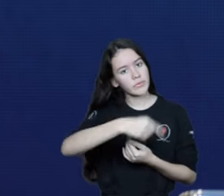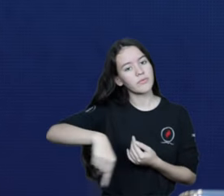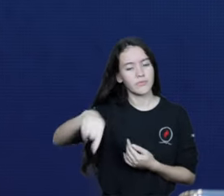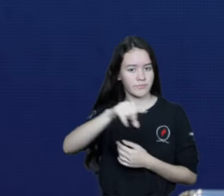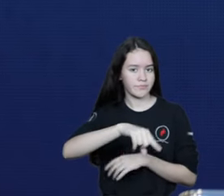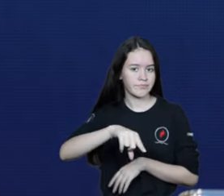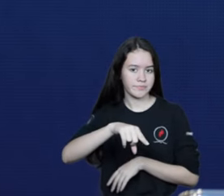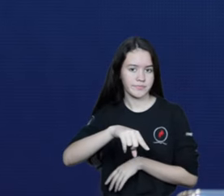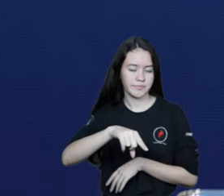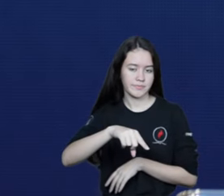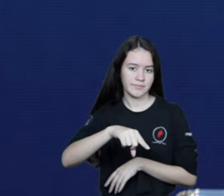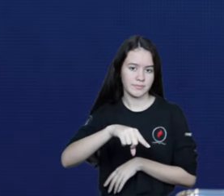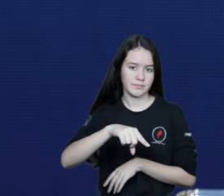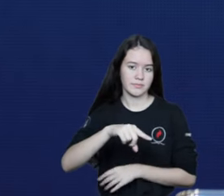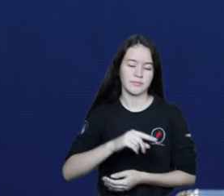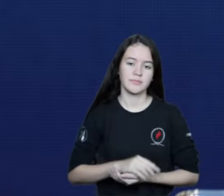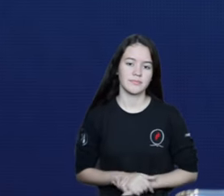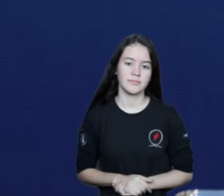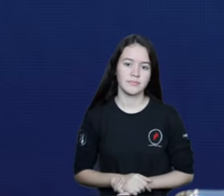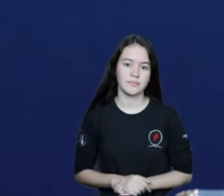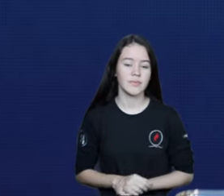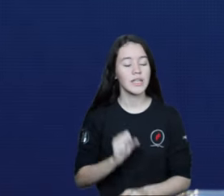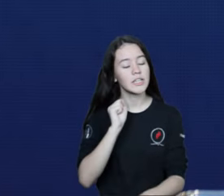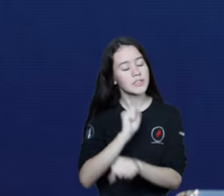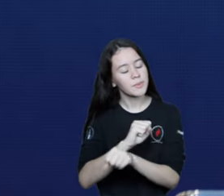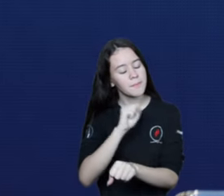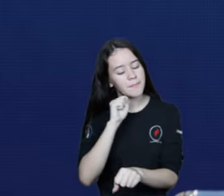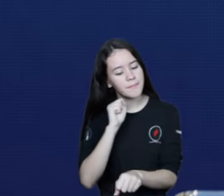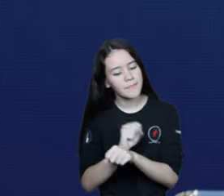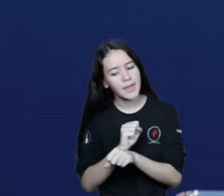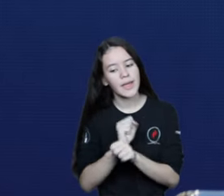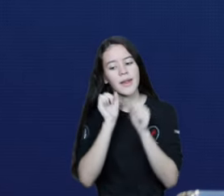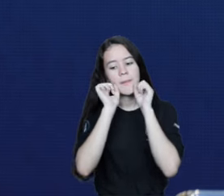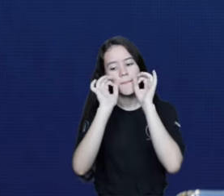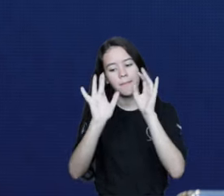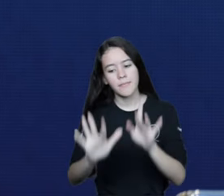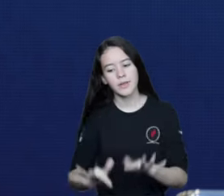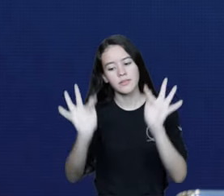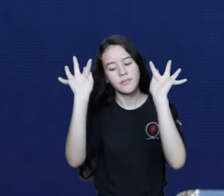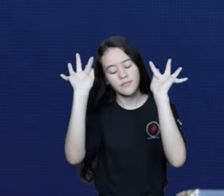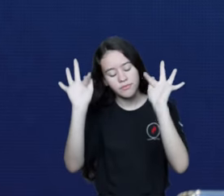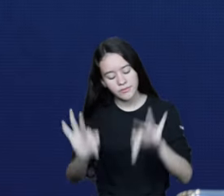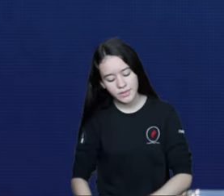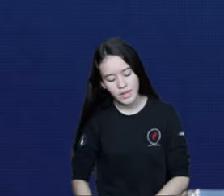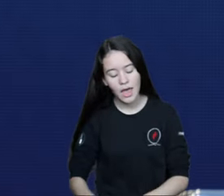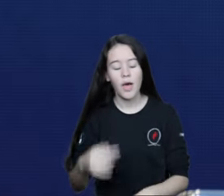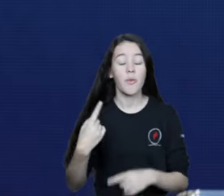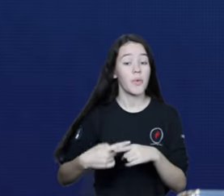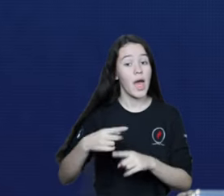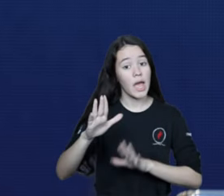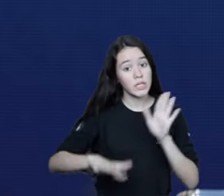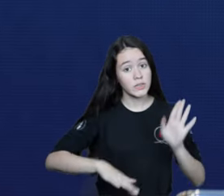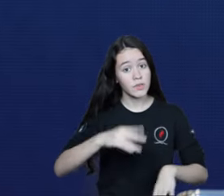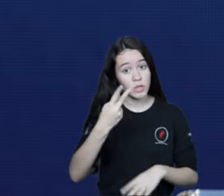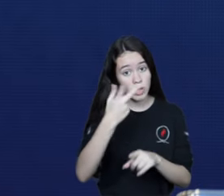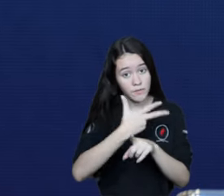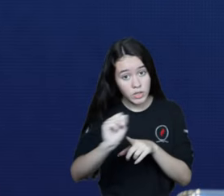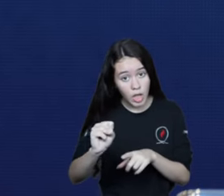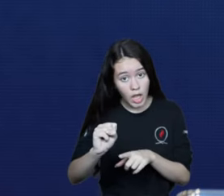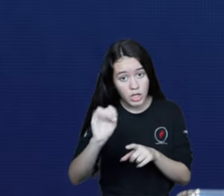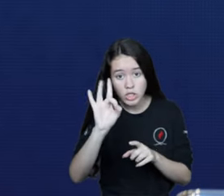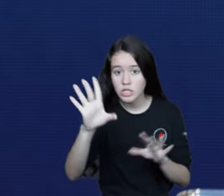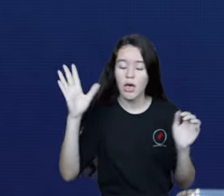aqui esperem a benção apostólica que talvez a sua vitória esteja no